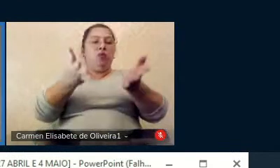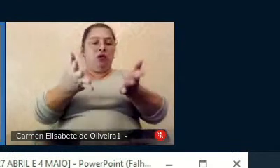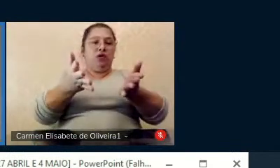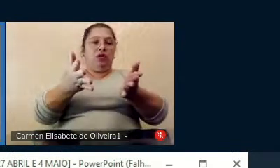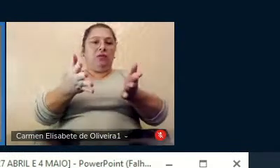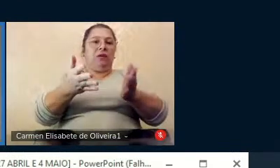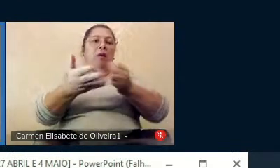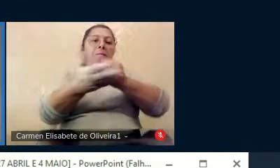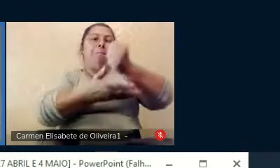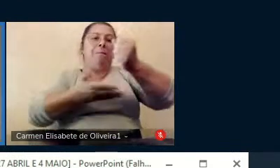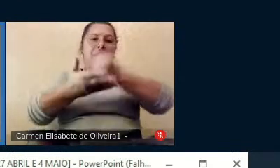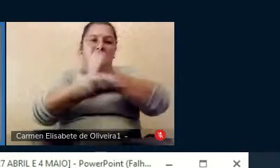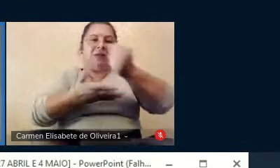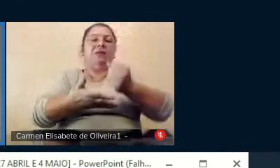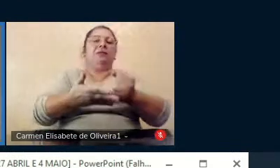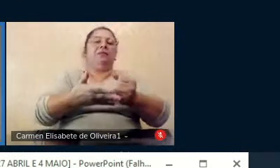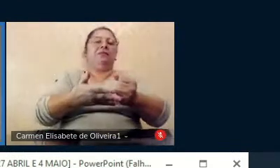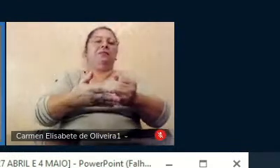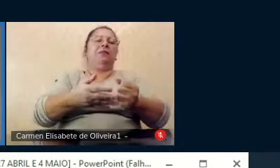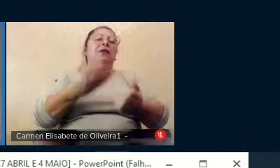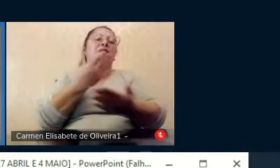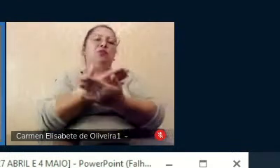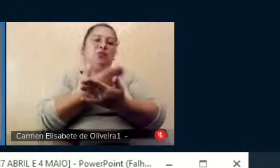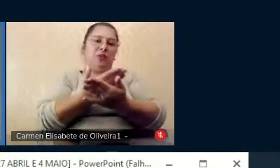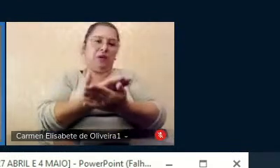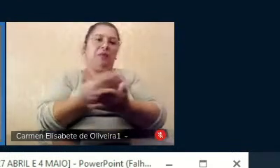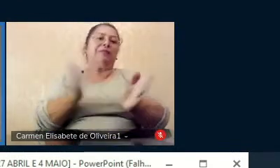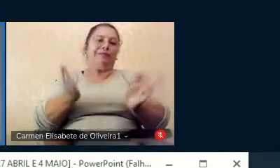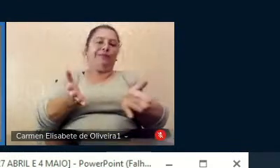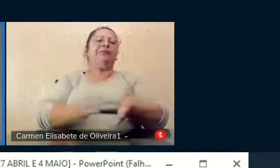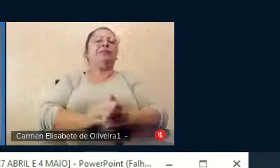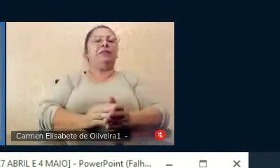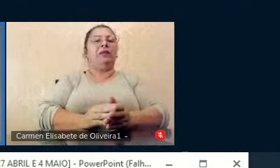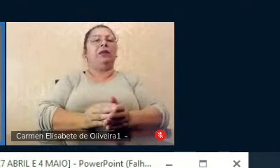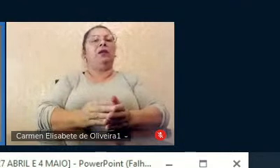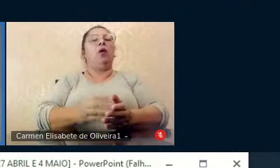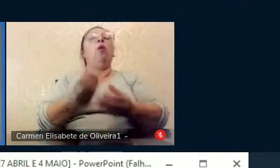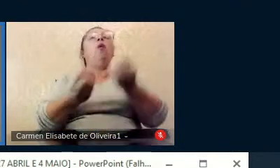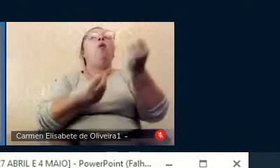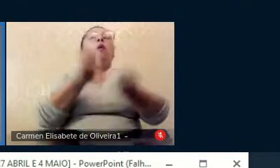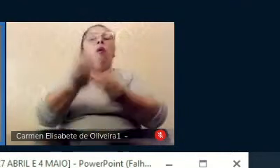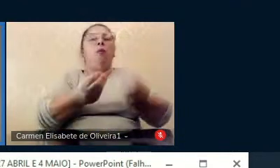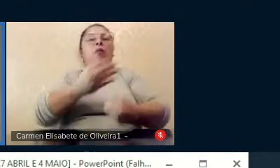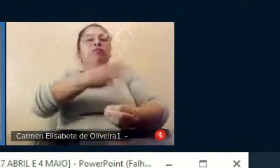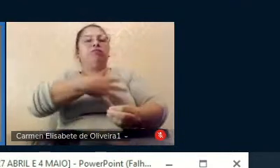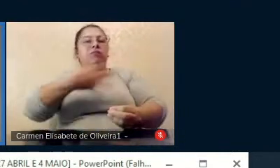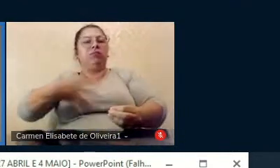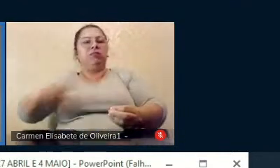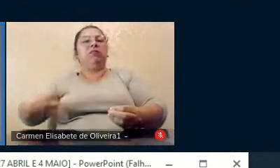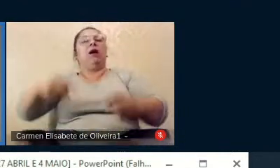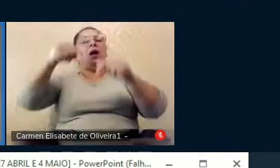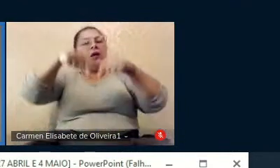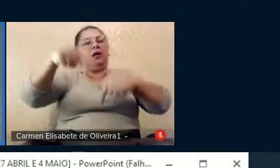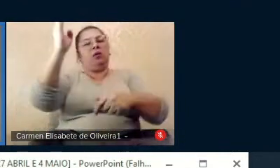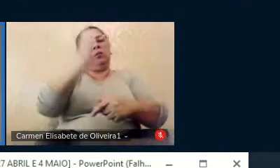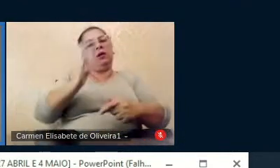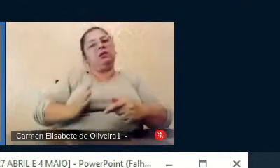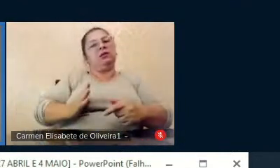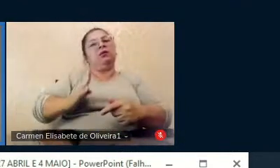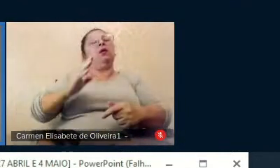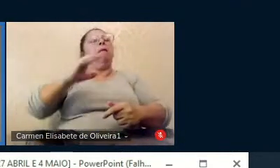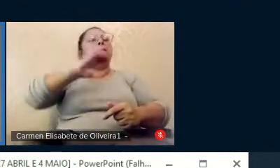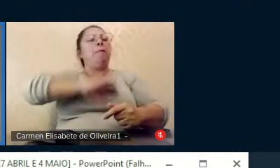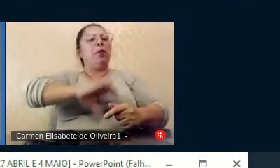para o nosso estudo. Então, nós vamos ver como ocorre o haikai produzidos no Brasil em língua